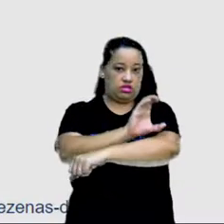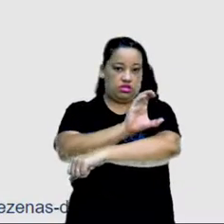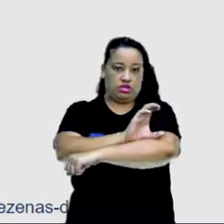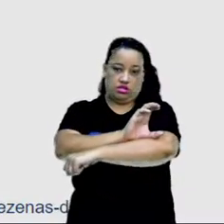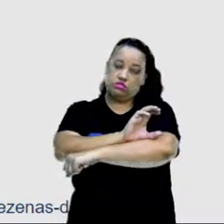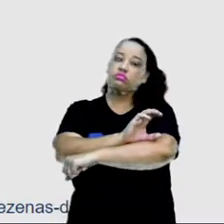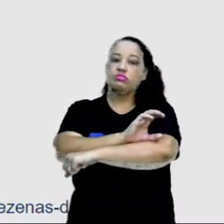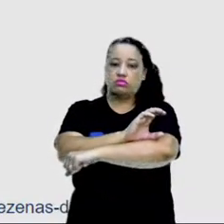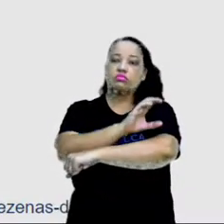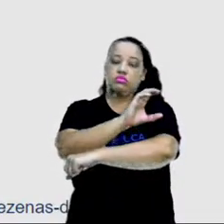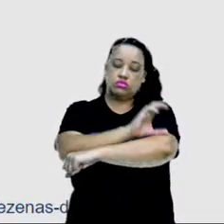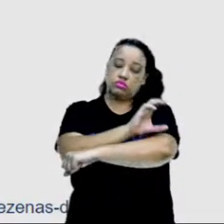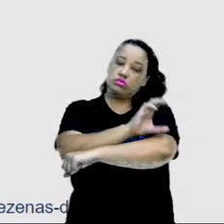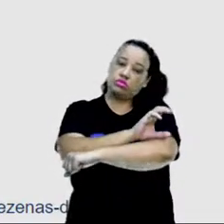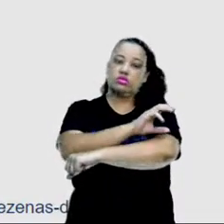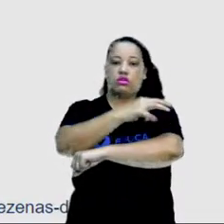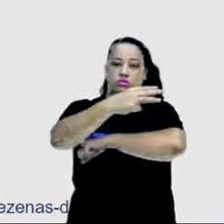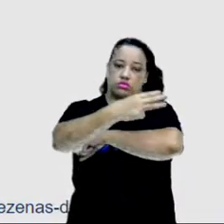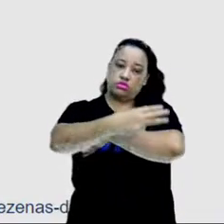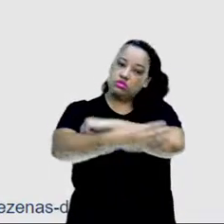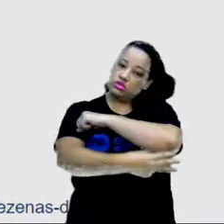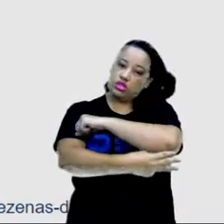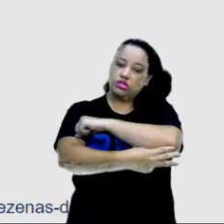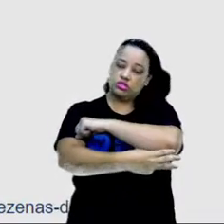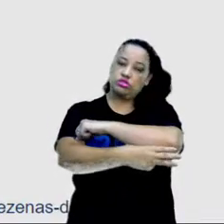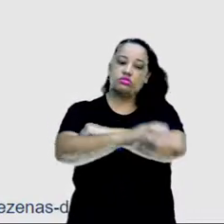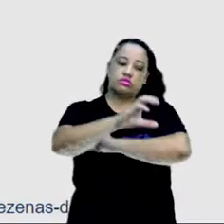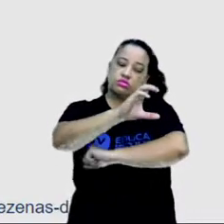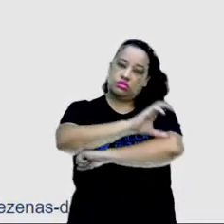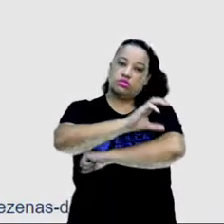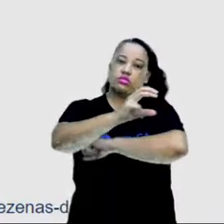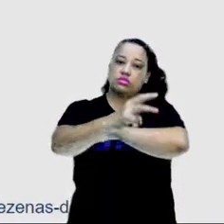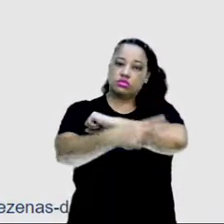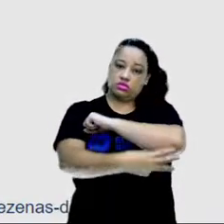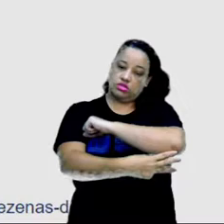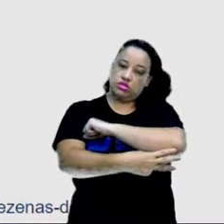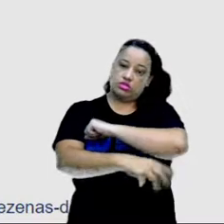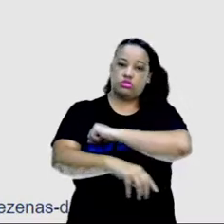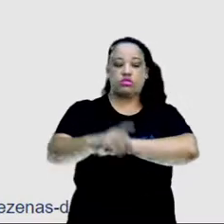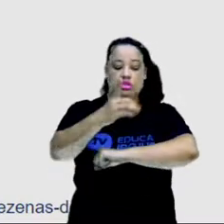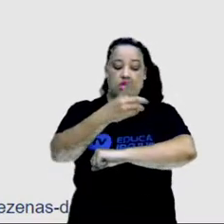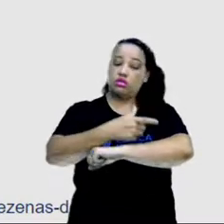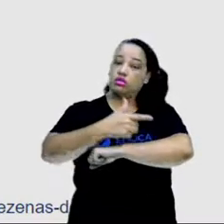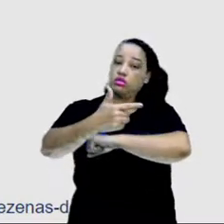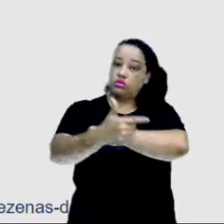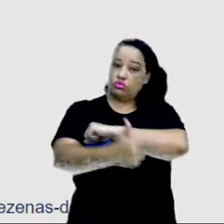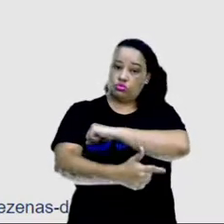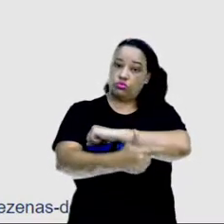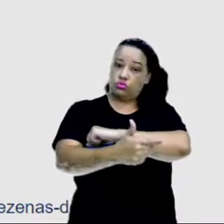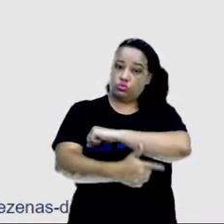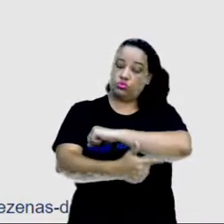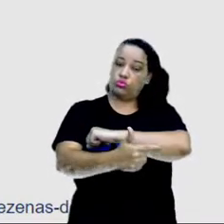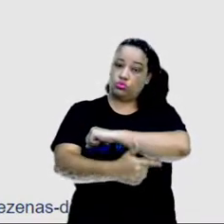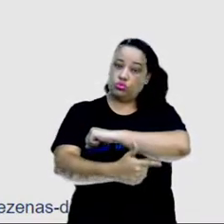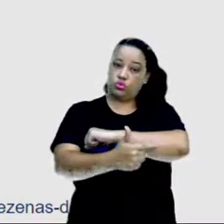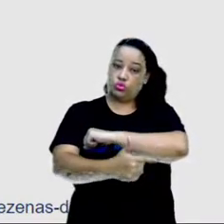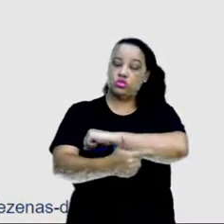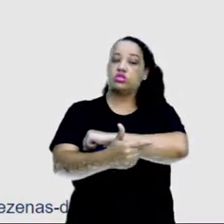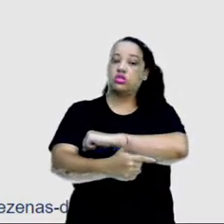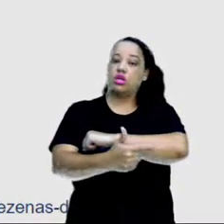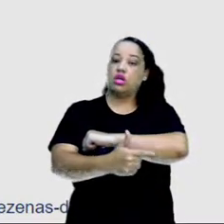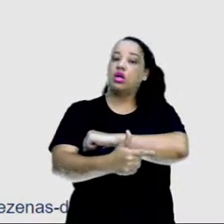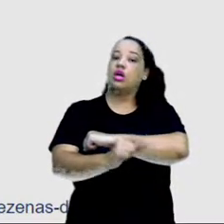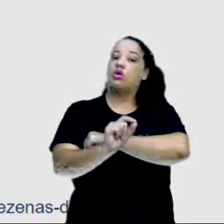seja, 300 unidades, 3 centenas. No número 2, que é o 324, que é relativo o